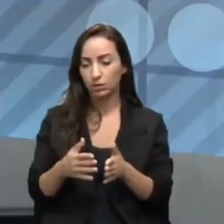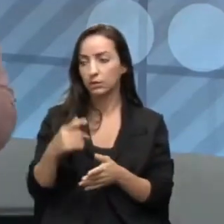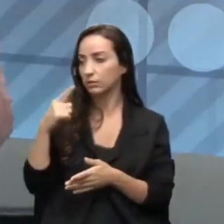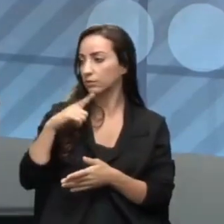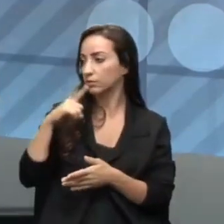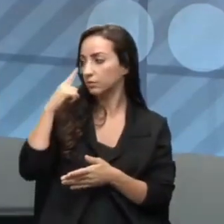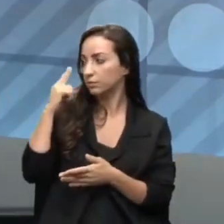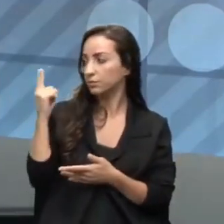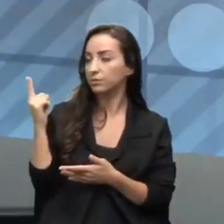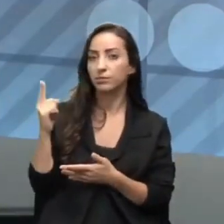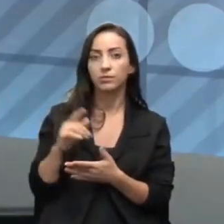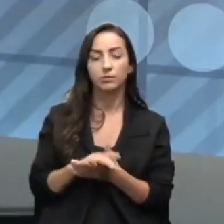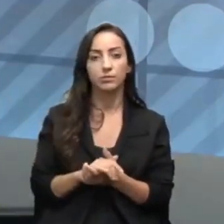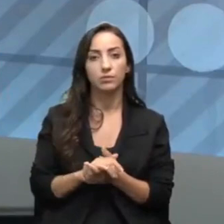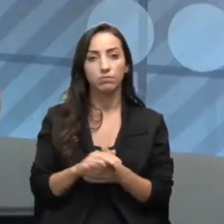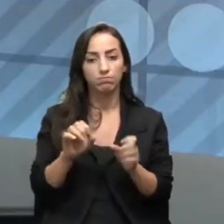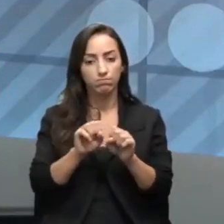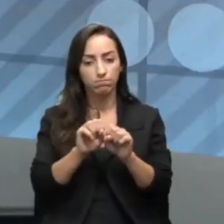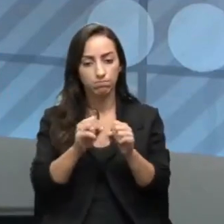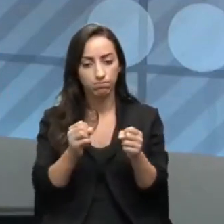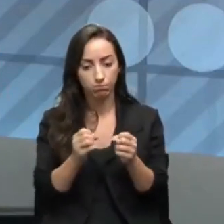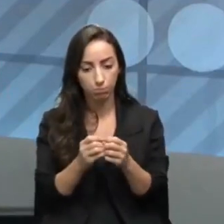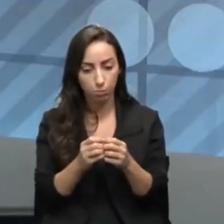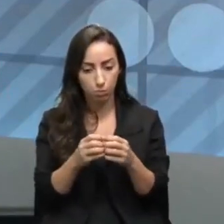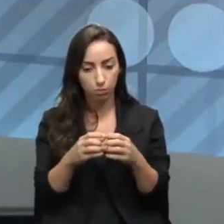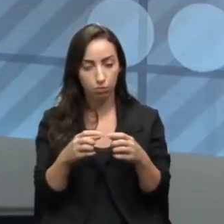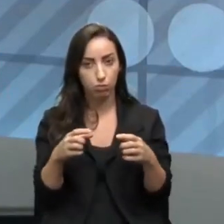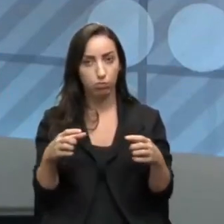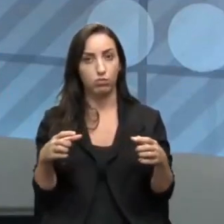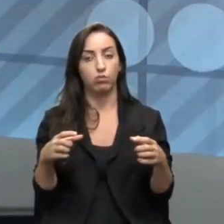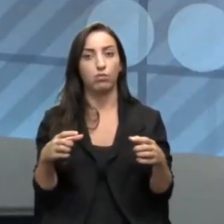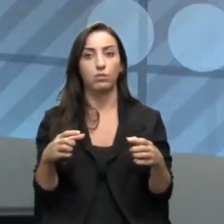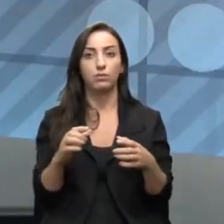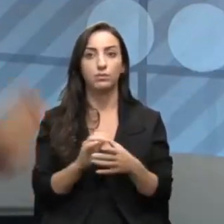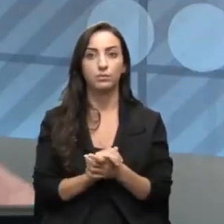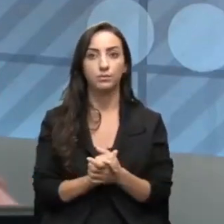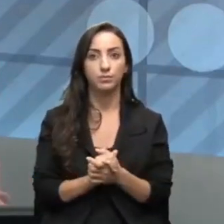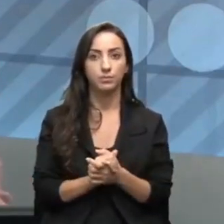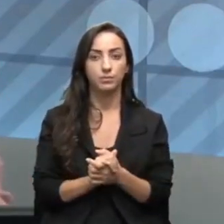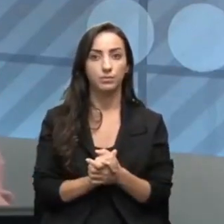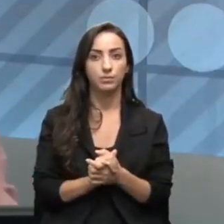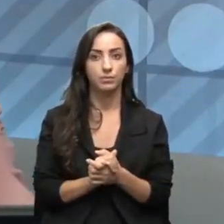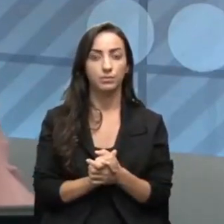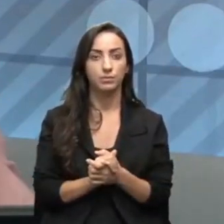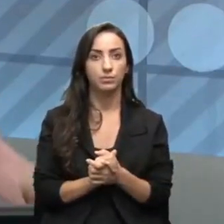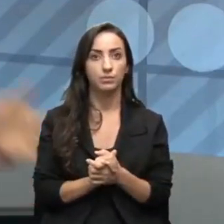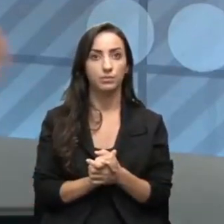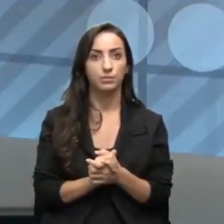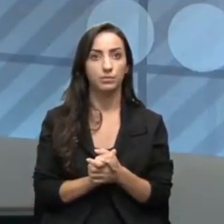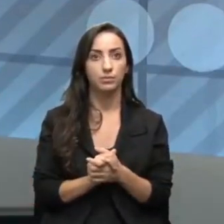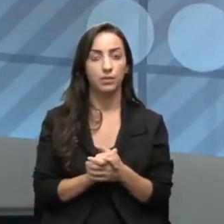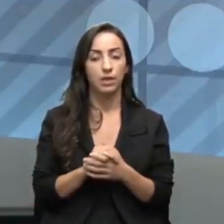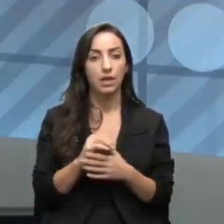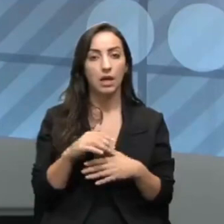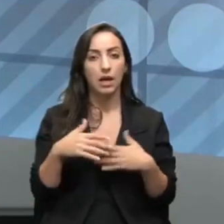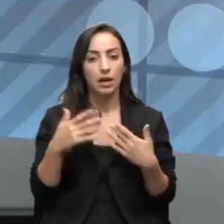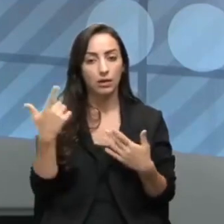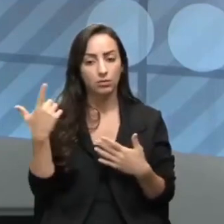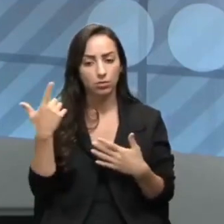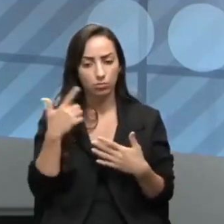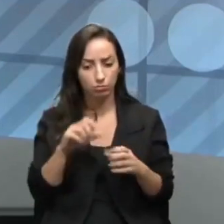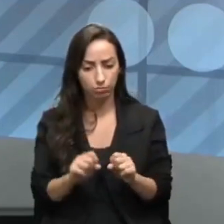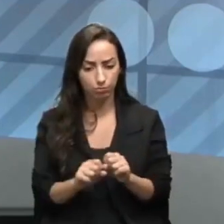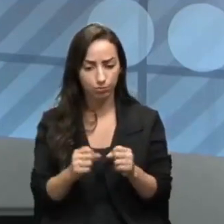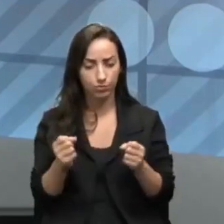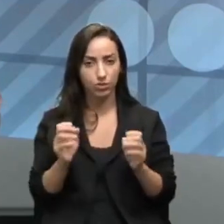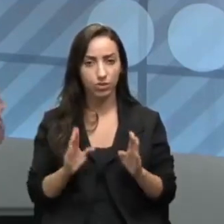tem as fissuras crescendo sobre a parte inferior dessa viga de concreto. A partir do momento que se abre a